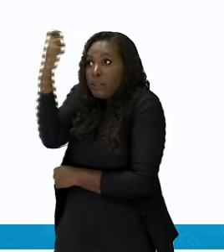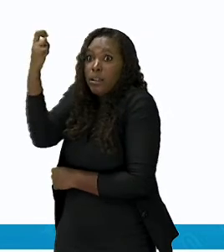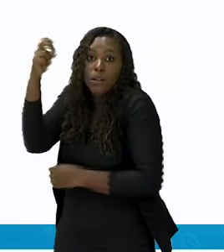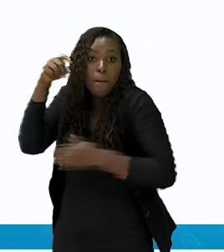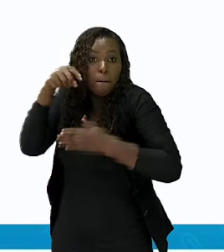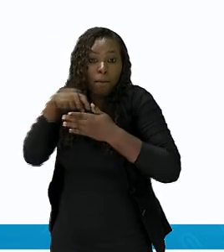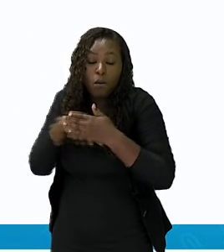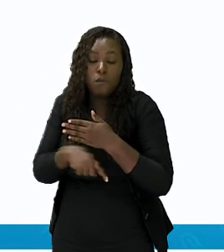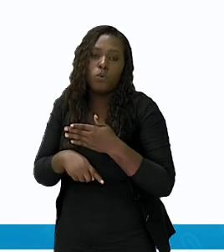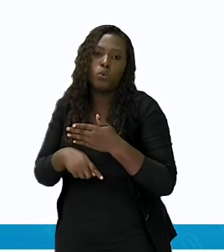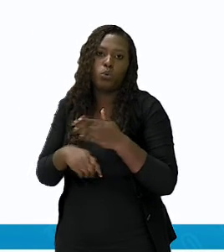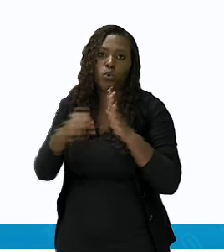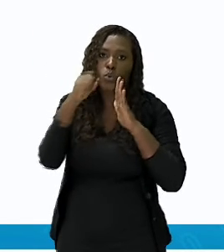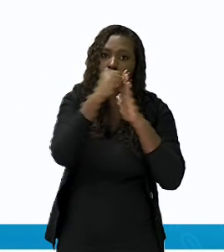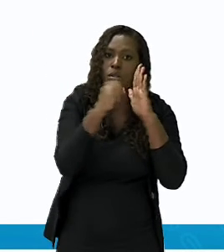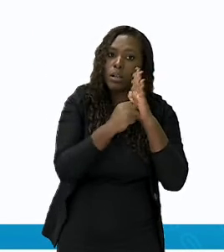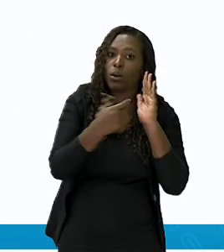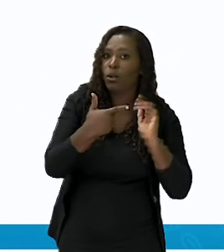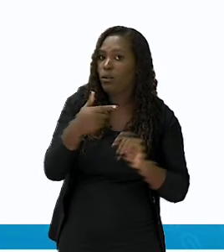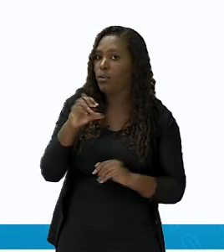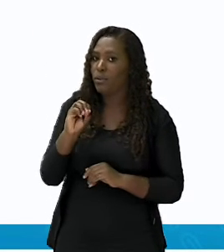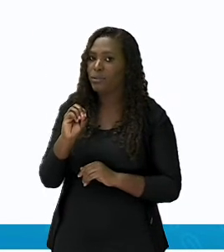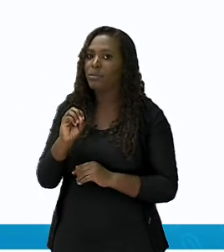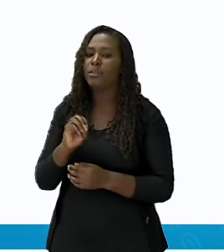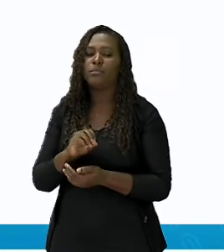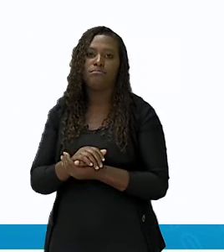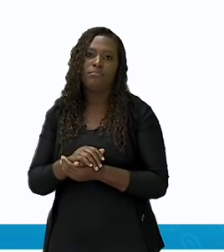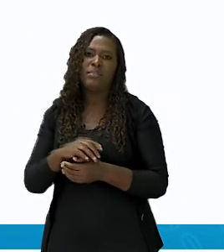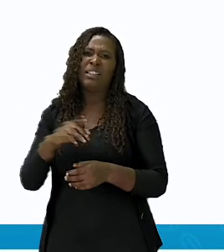sua pintura, várias mesmo. Nós temos a fase azul, a